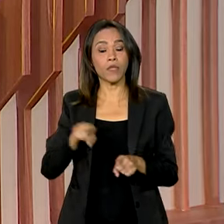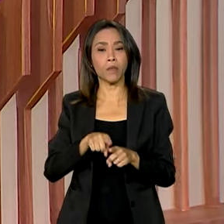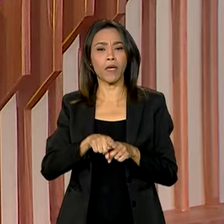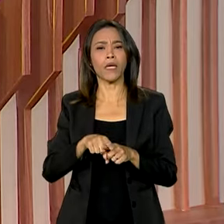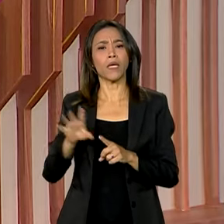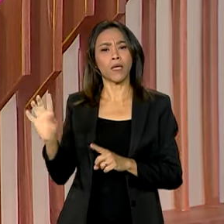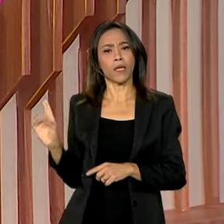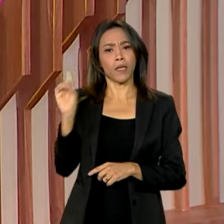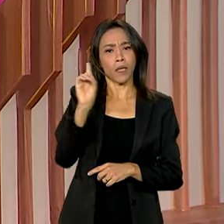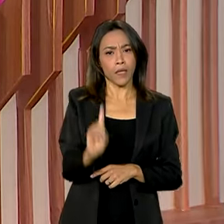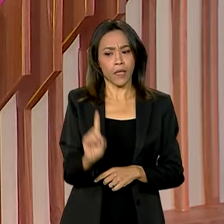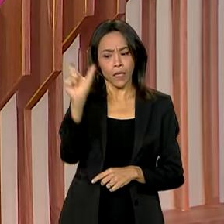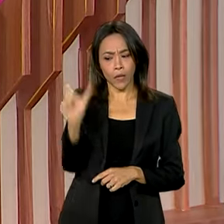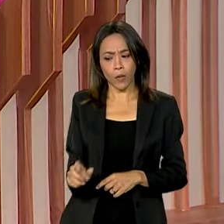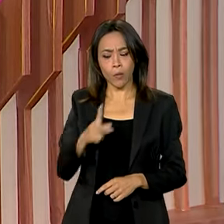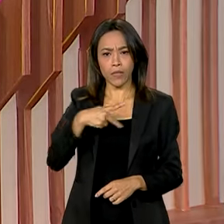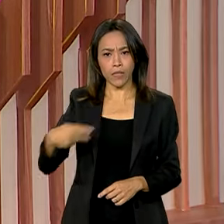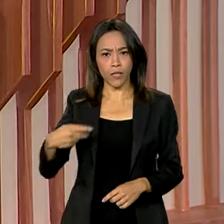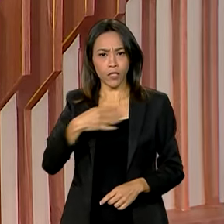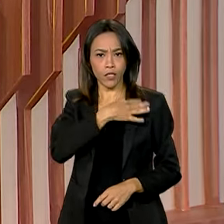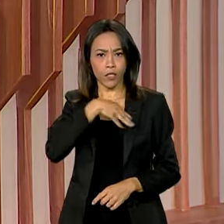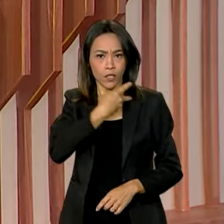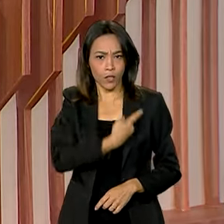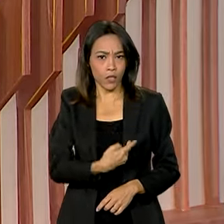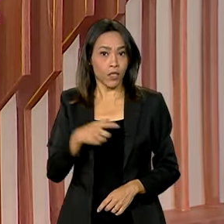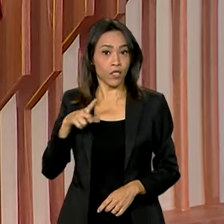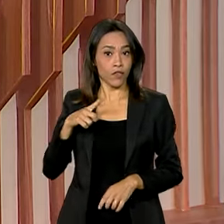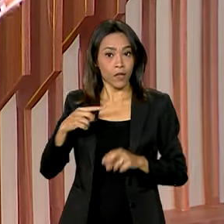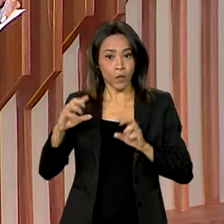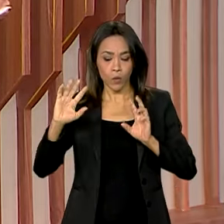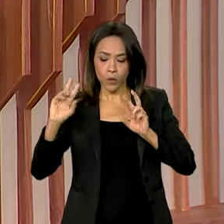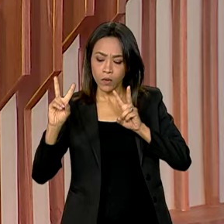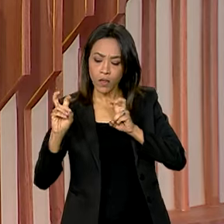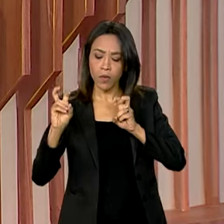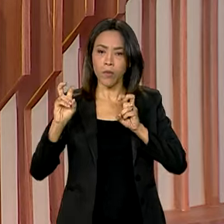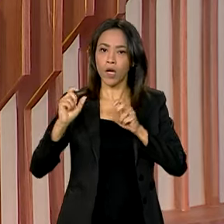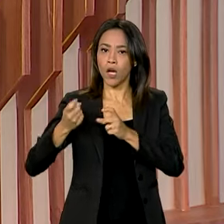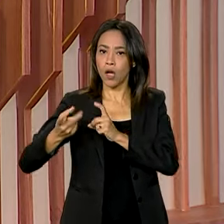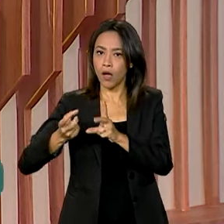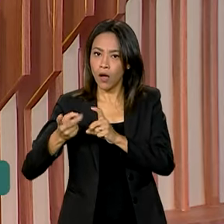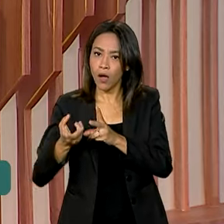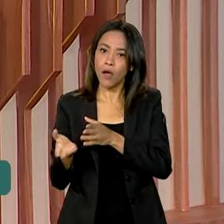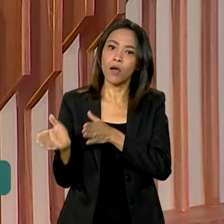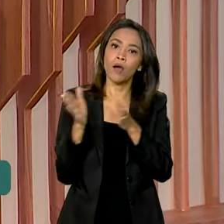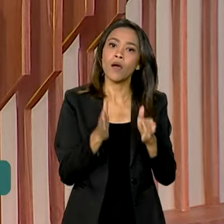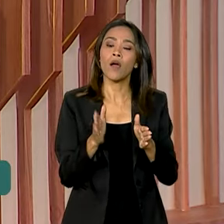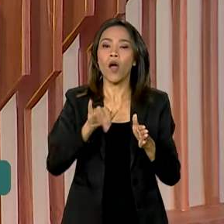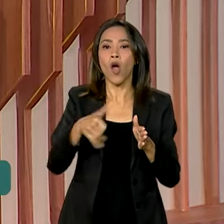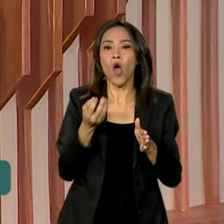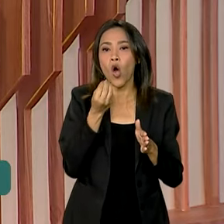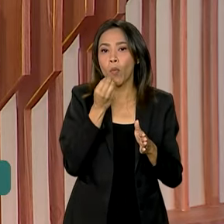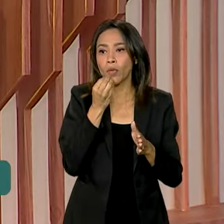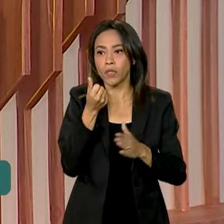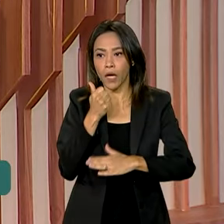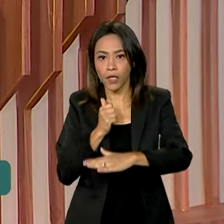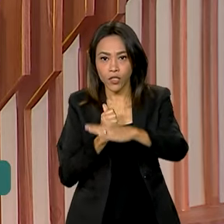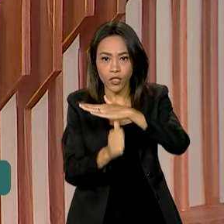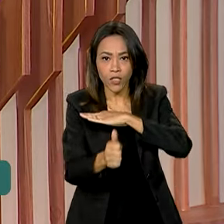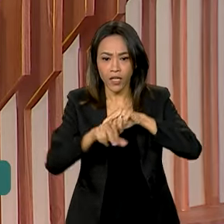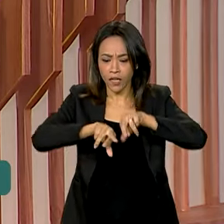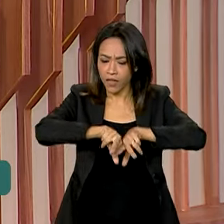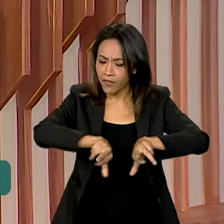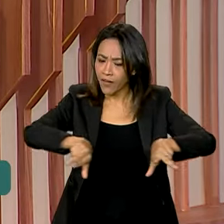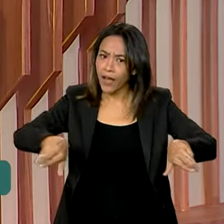Zoran Milanovic. Eles trataram de temas como comércio e oportunidades de cooperação em diversas